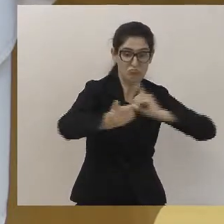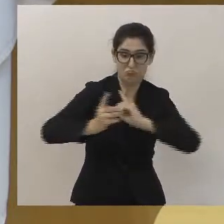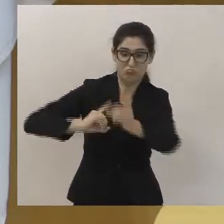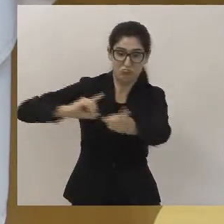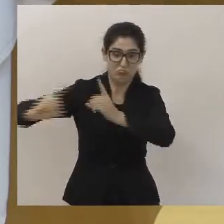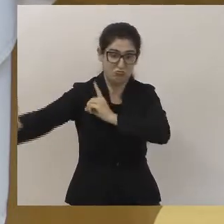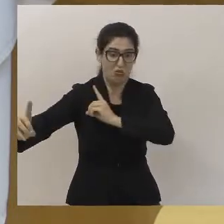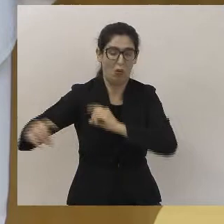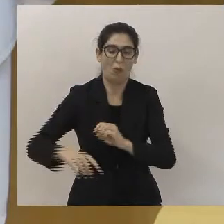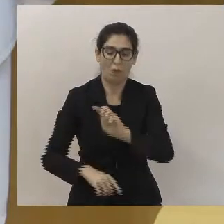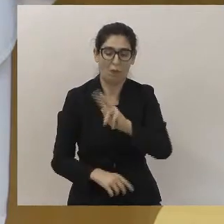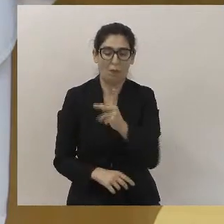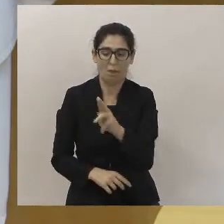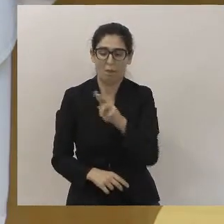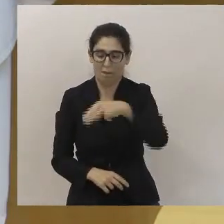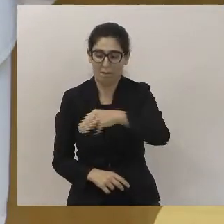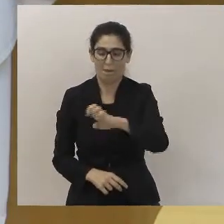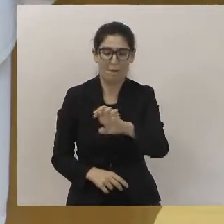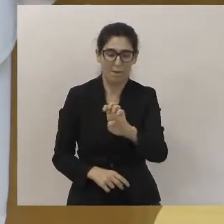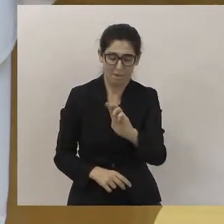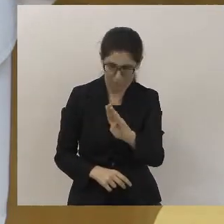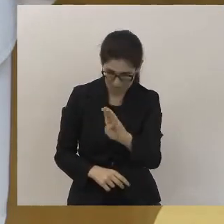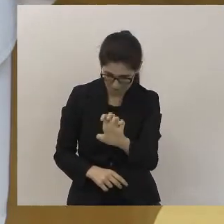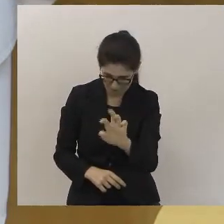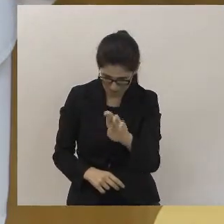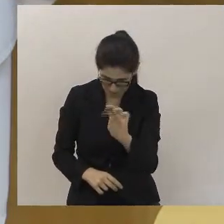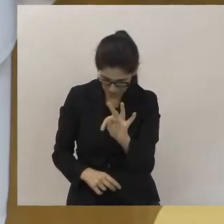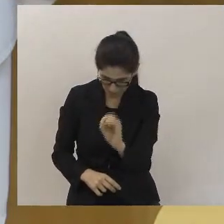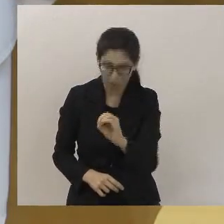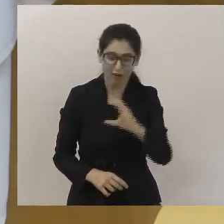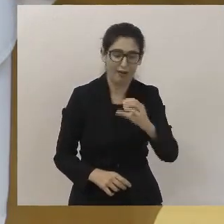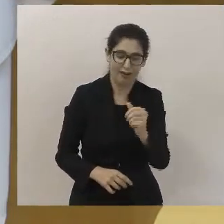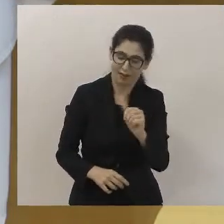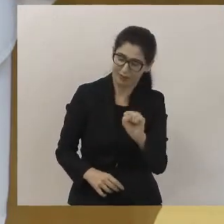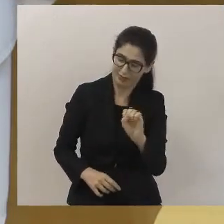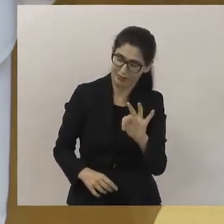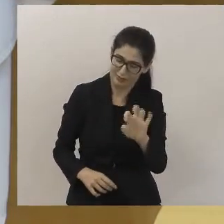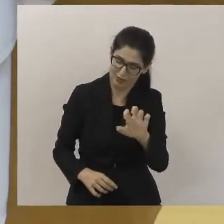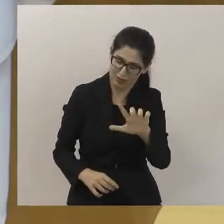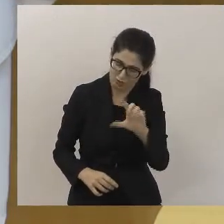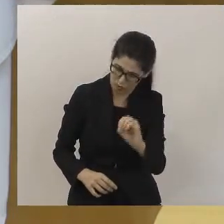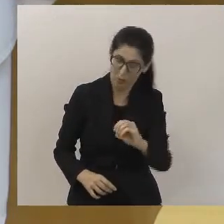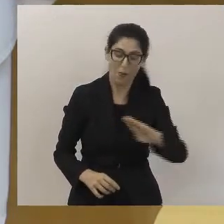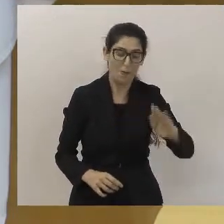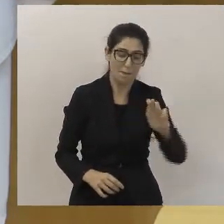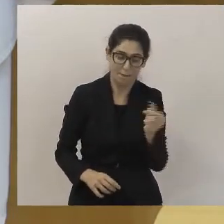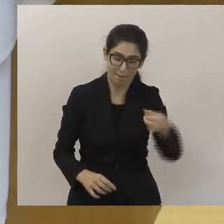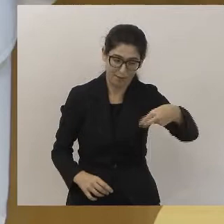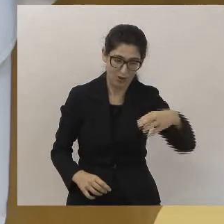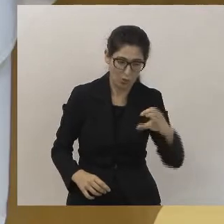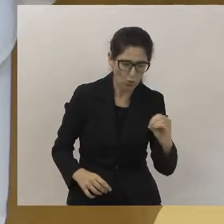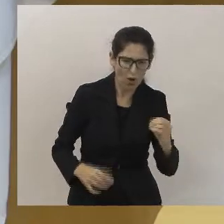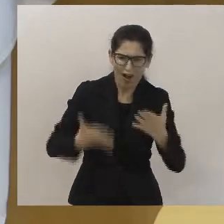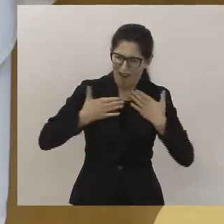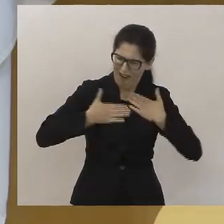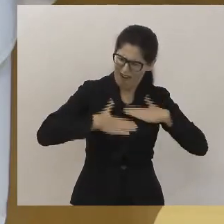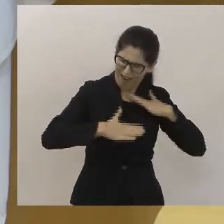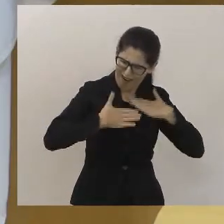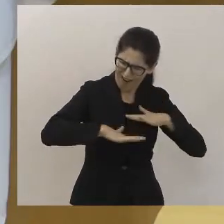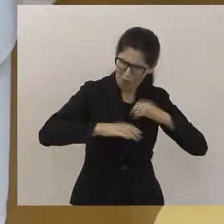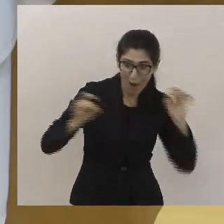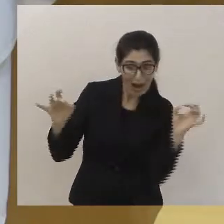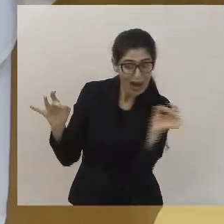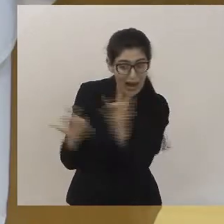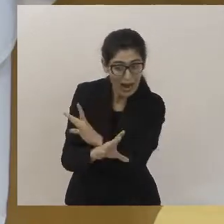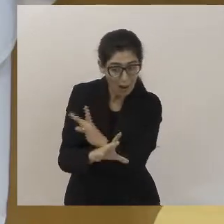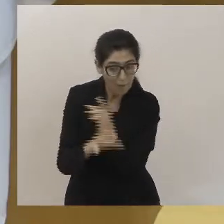vamos vender ilusão também de ilusão vamos focar naquilo que é possível a situação do país é difícil